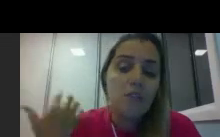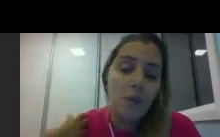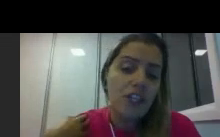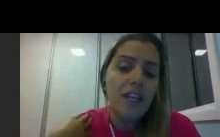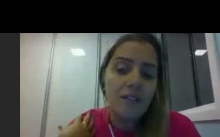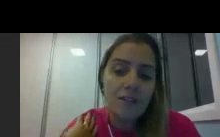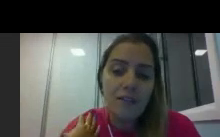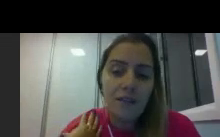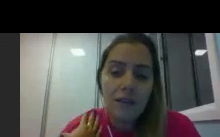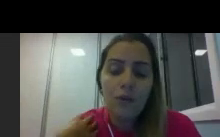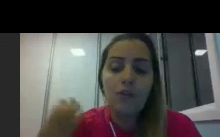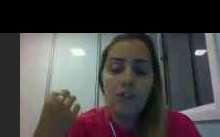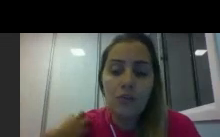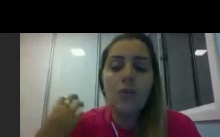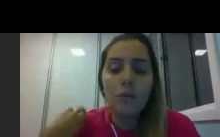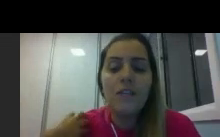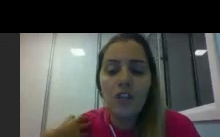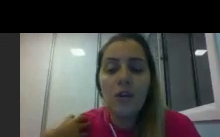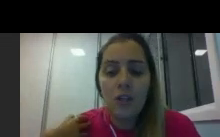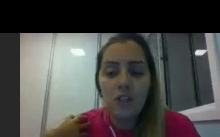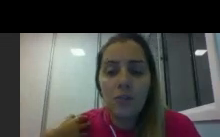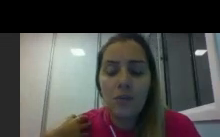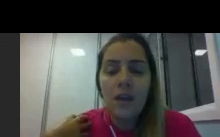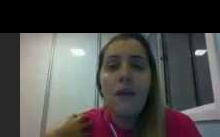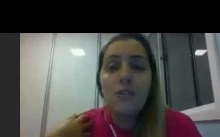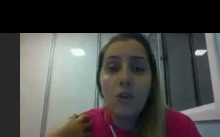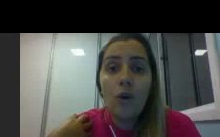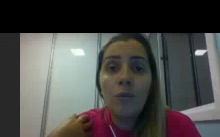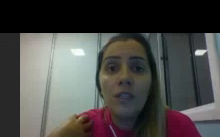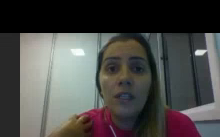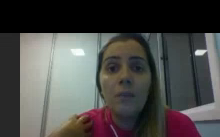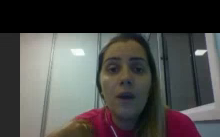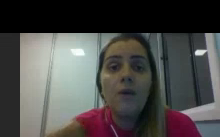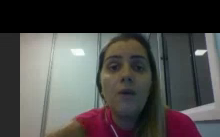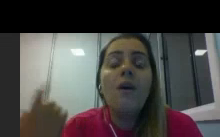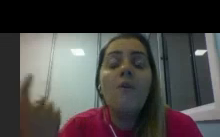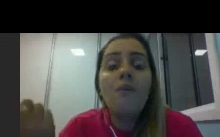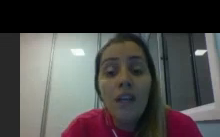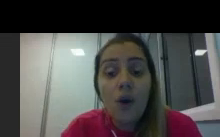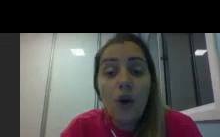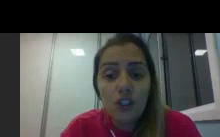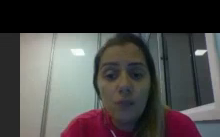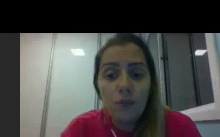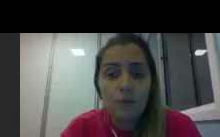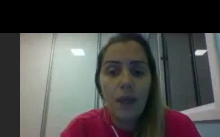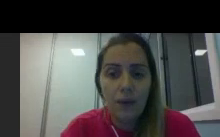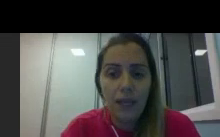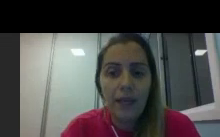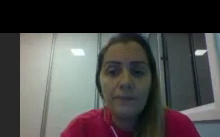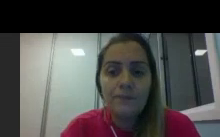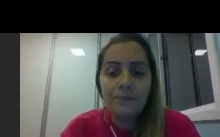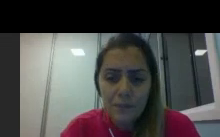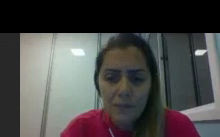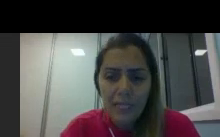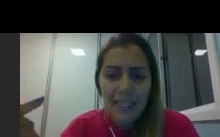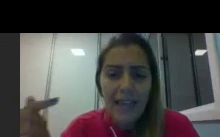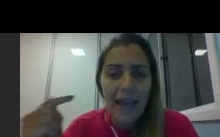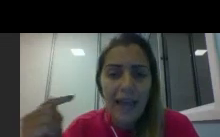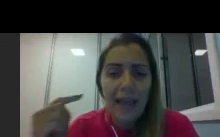estou mudando os meus genes. Eu continuo com o mesmo genótipo. Eu estou mudando o meu fenótipo, tá